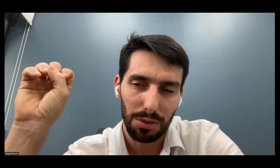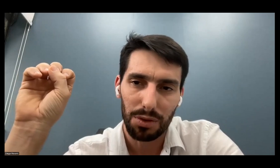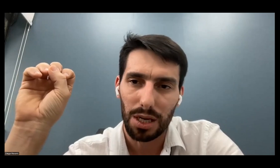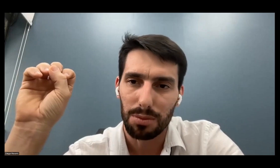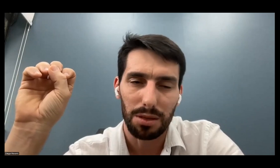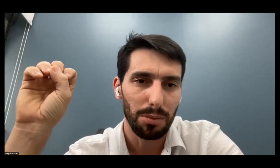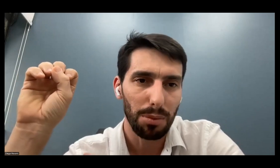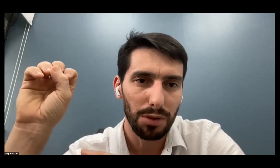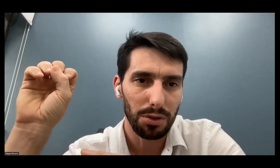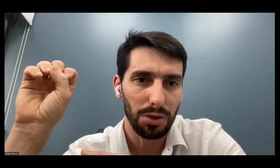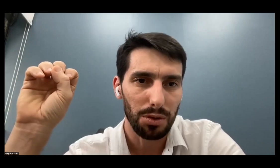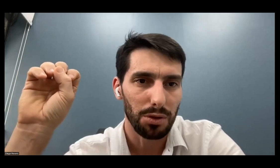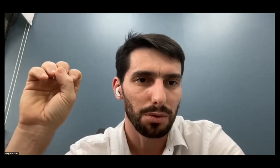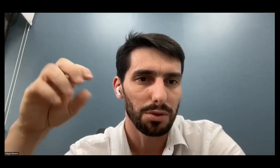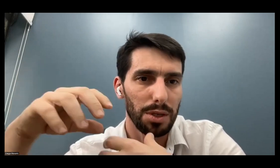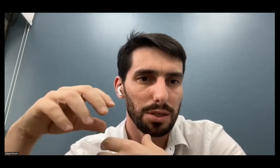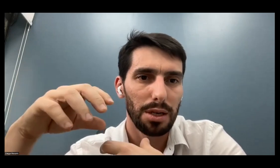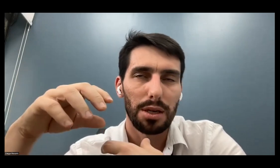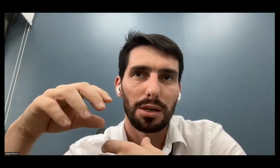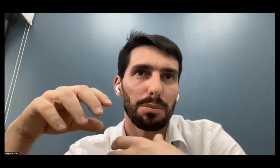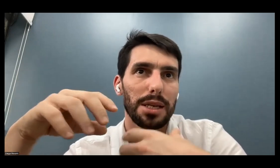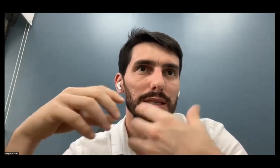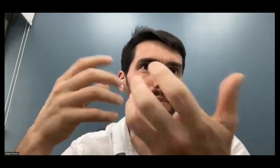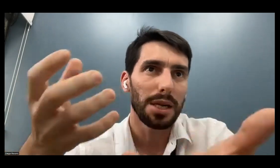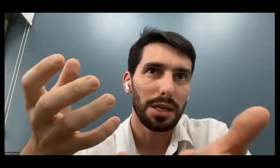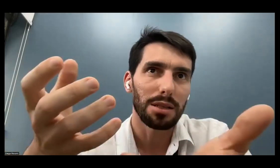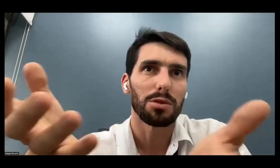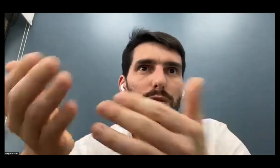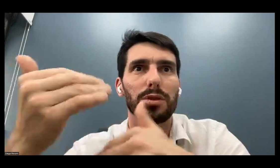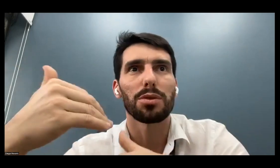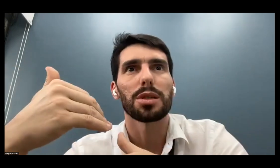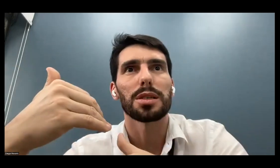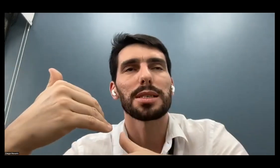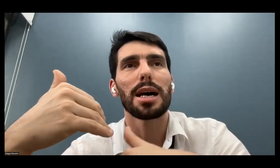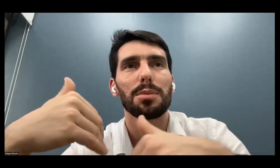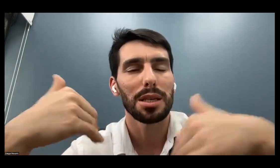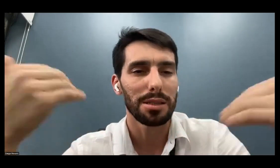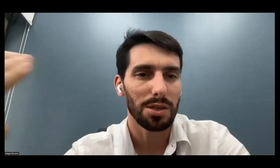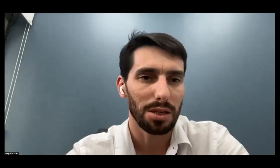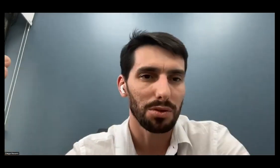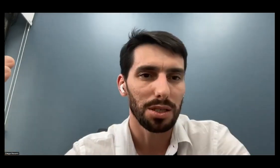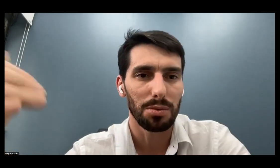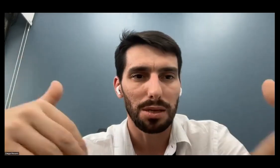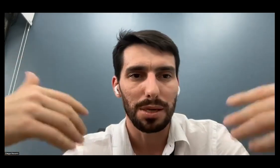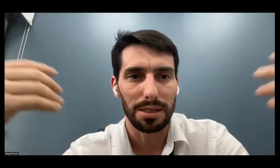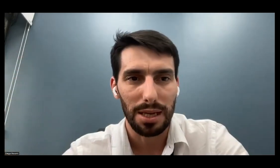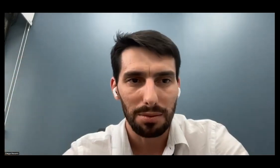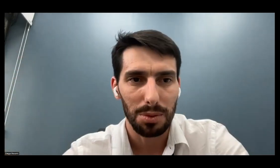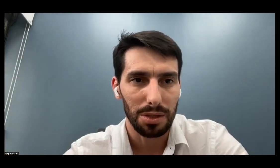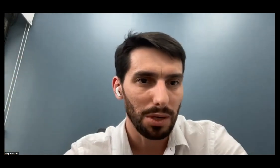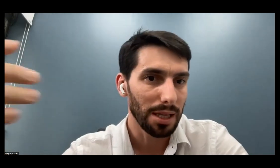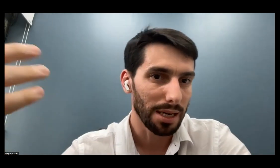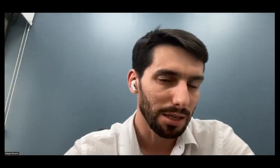para esses profissionais, mas também para professores. Quando os professores perceberem, então, se o professor sabe que existe essa condição e